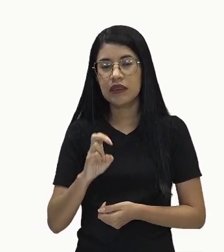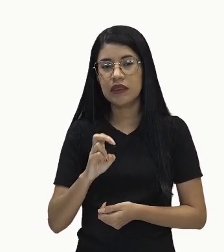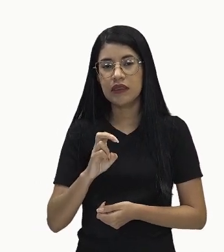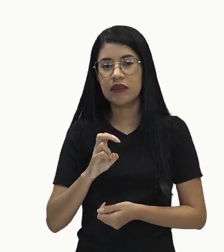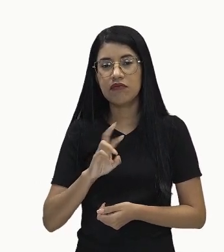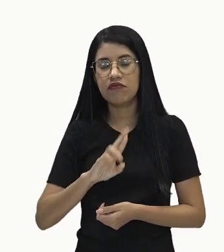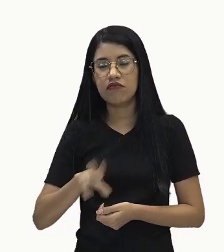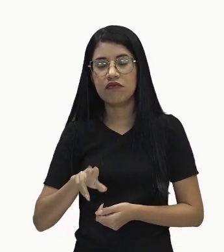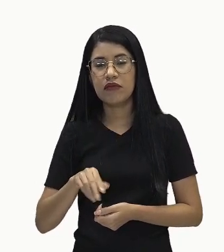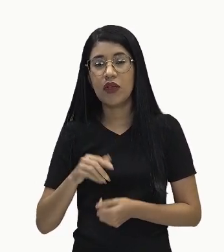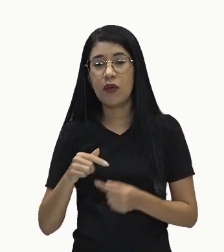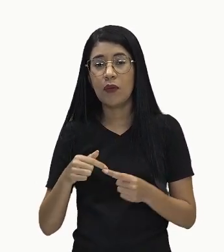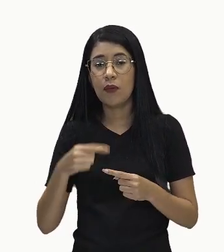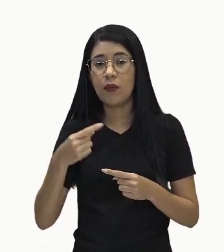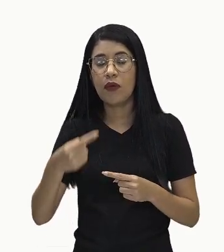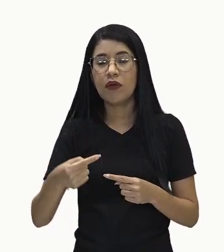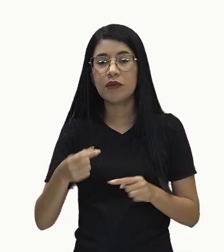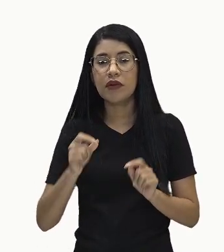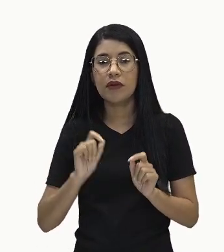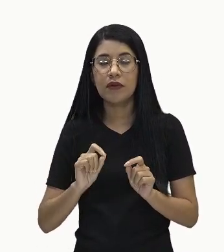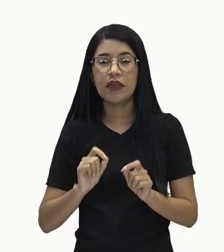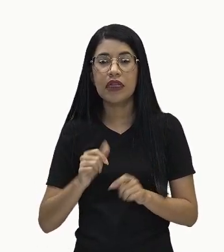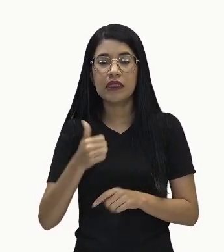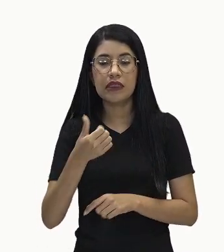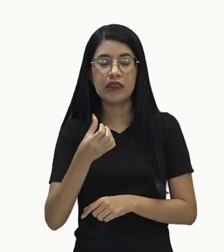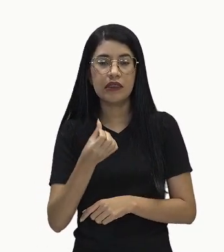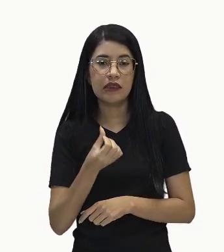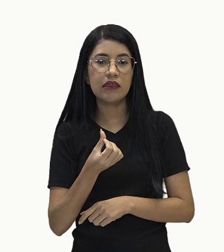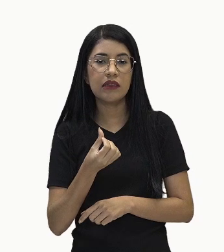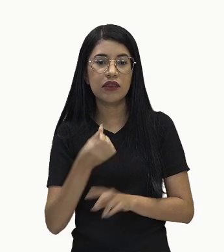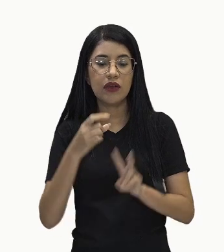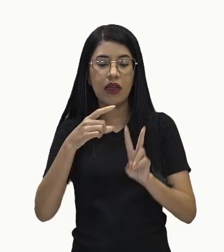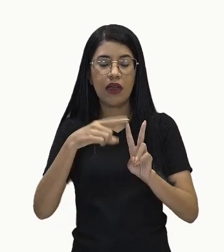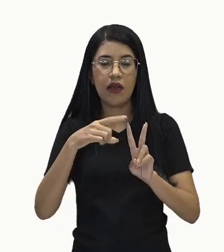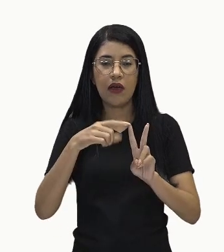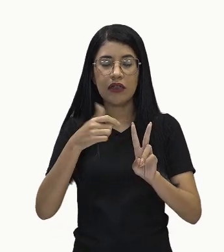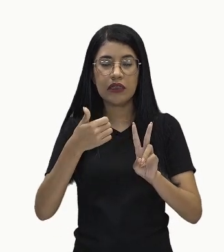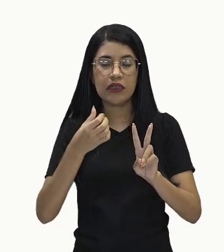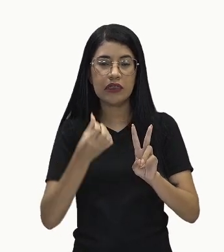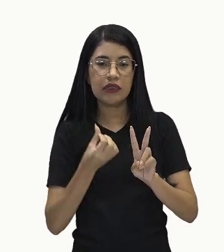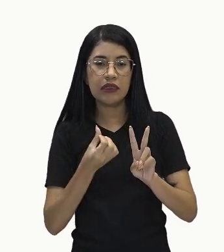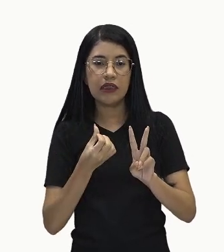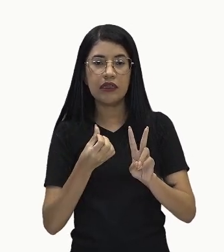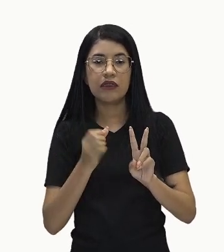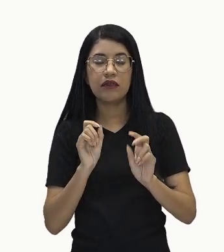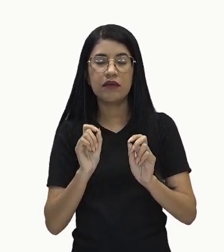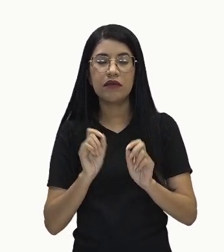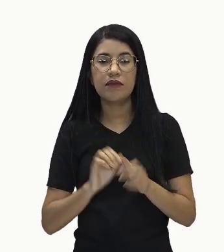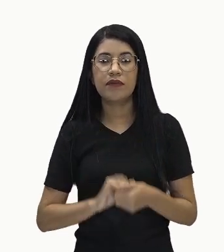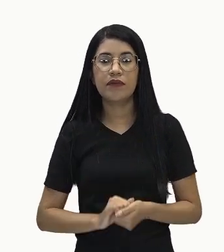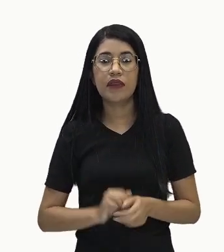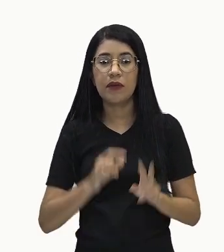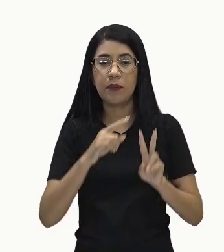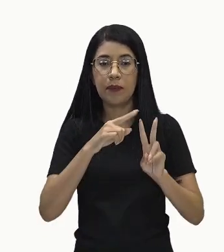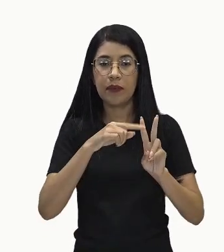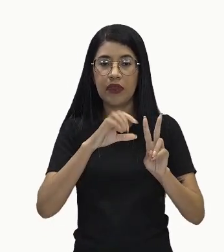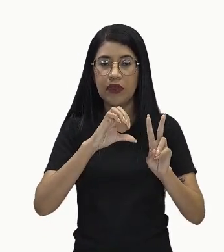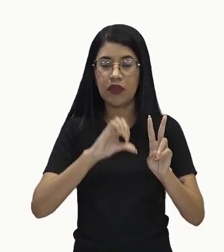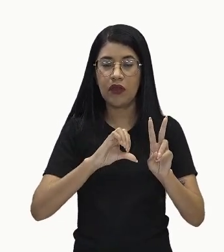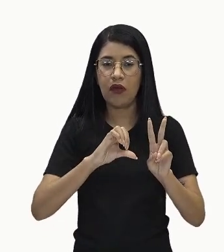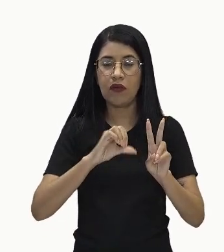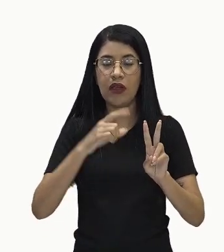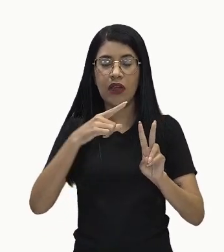quadrado perfeito, 13 não é quadrado perfeito, 14 não é quadrado perfeito, 15 não é. O próximo quadrado perfeito é